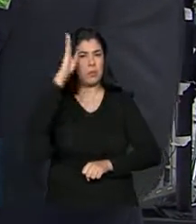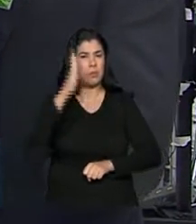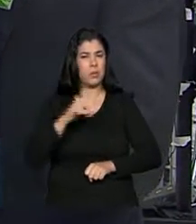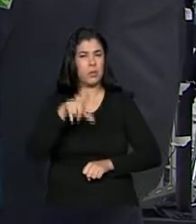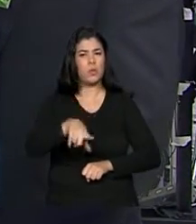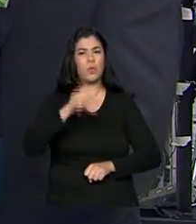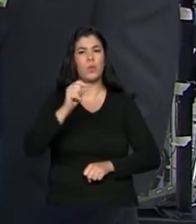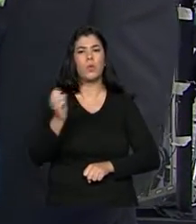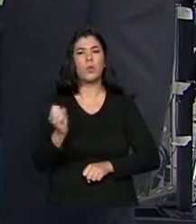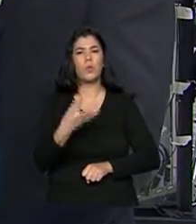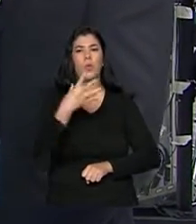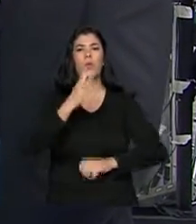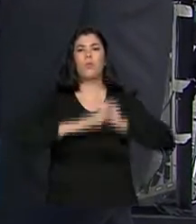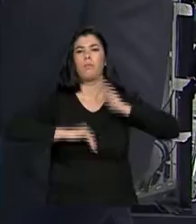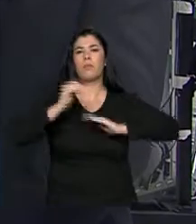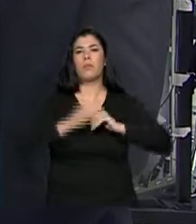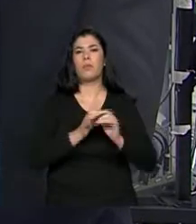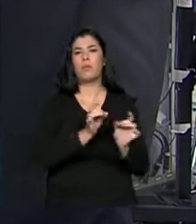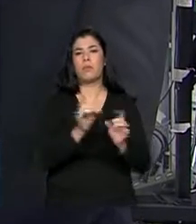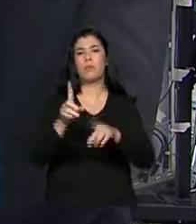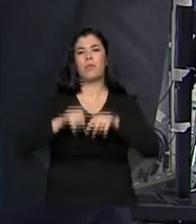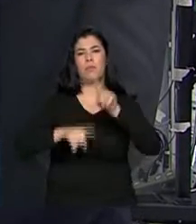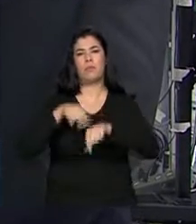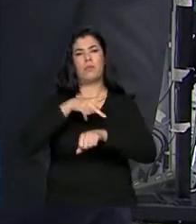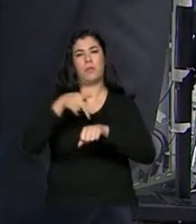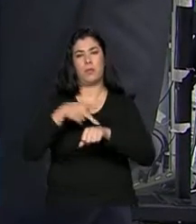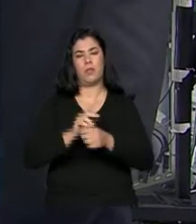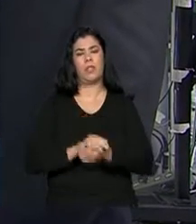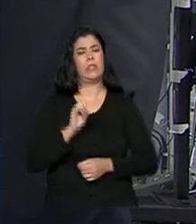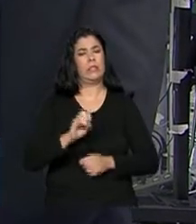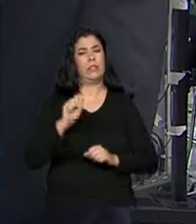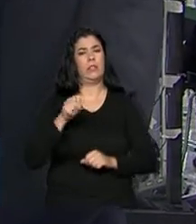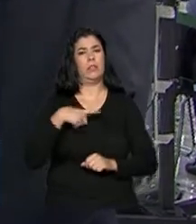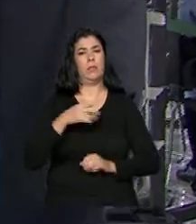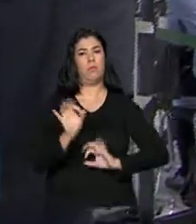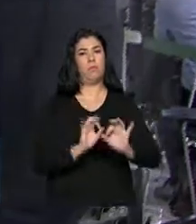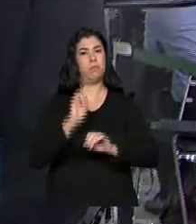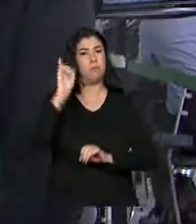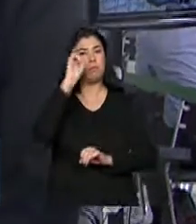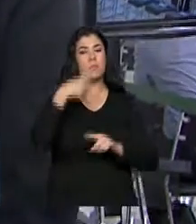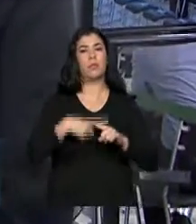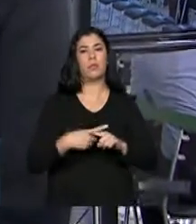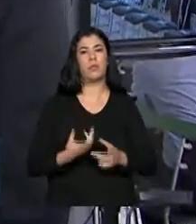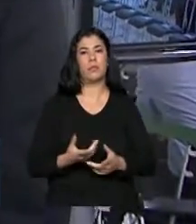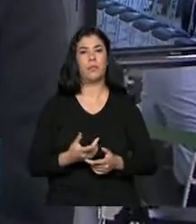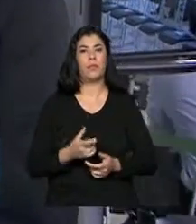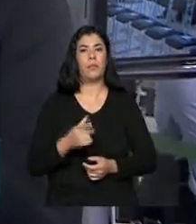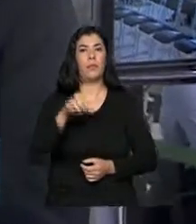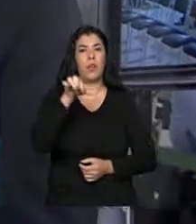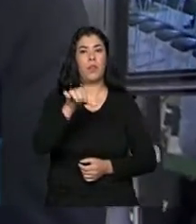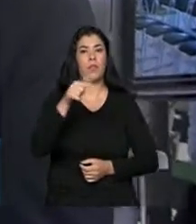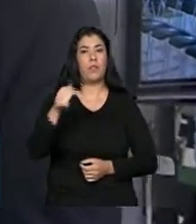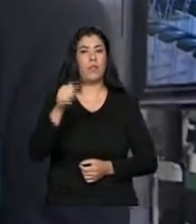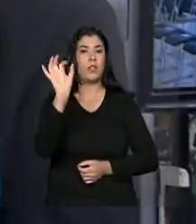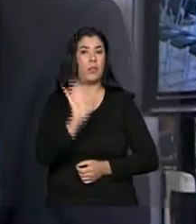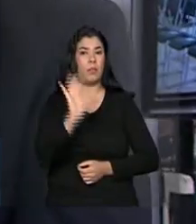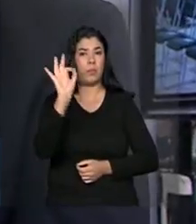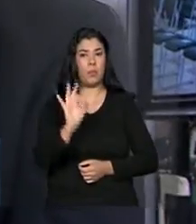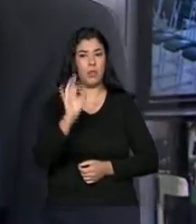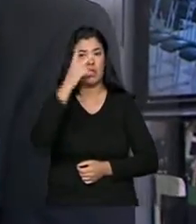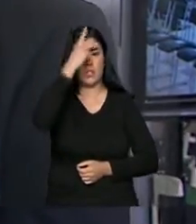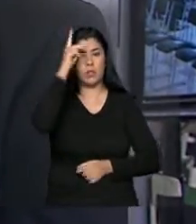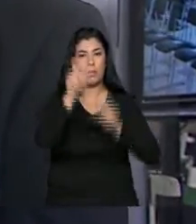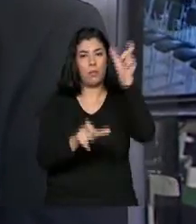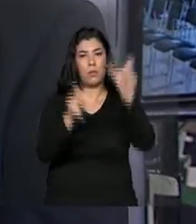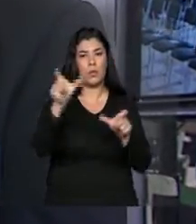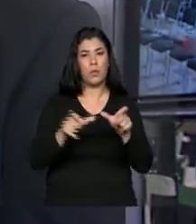adotar um novo cenário aí diante das exportações? Esse plano é importantíssimo. Só para te dar uma ideia, 97% dos